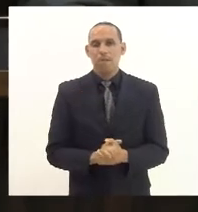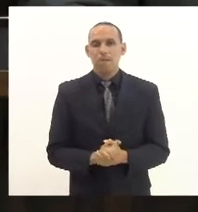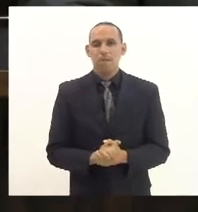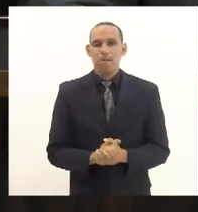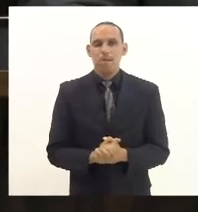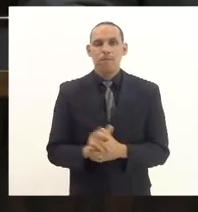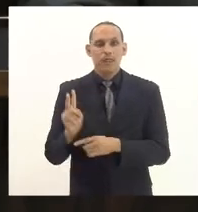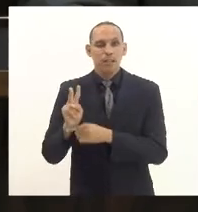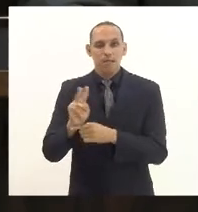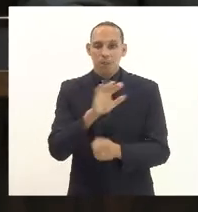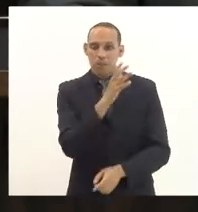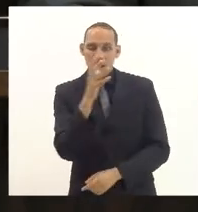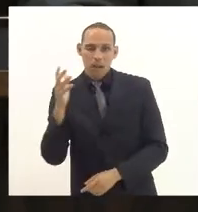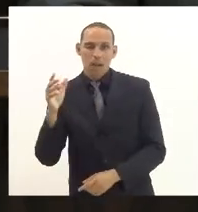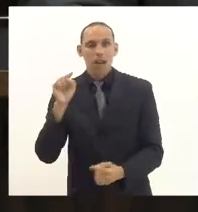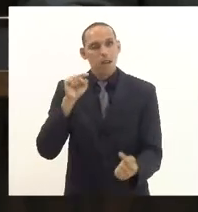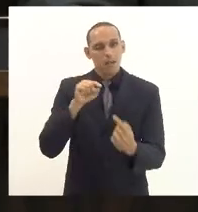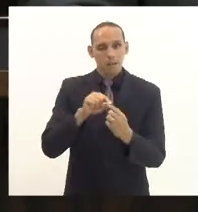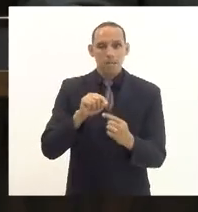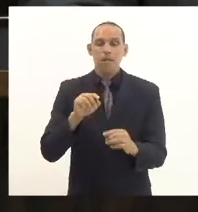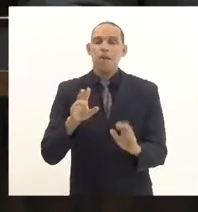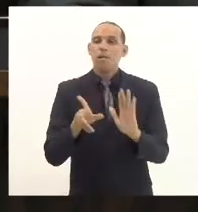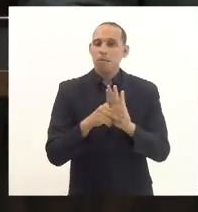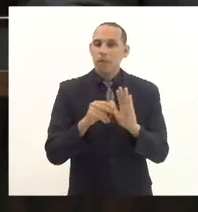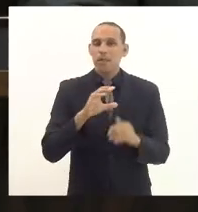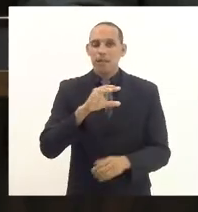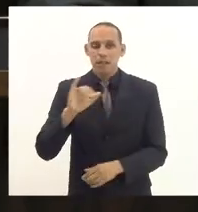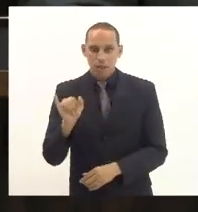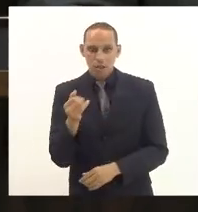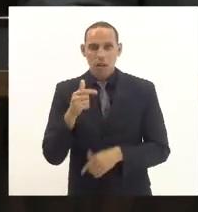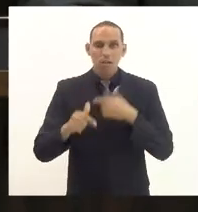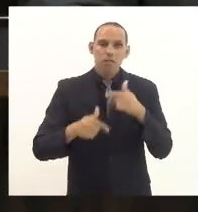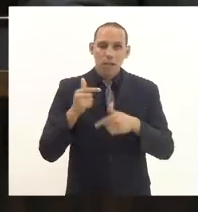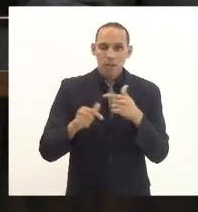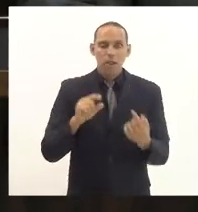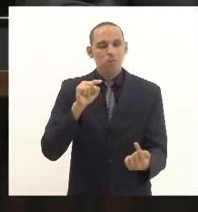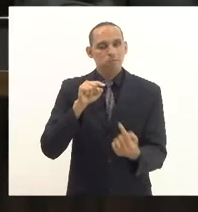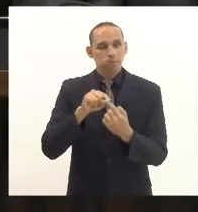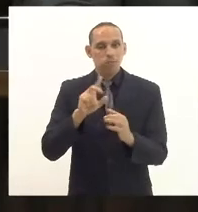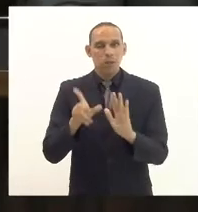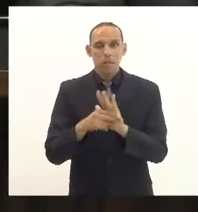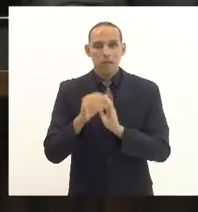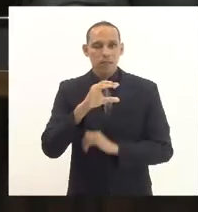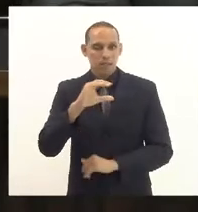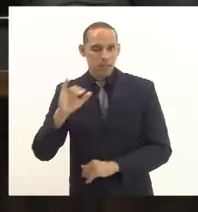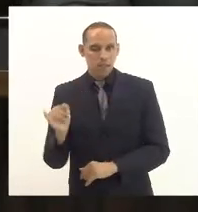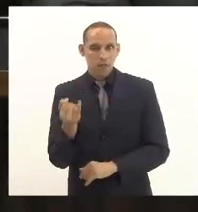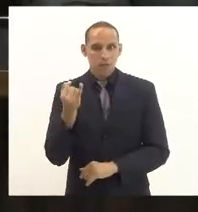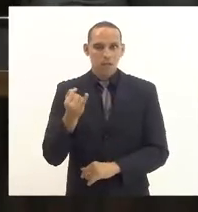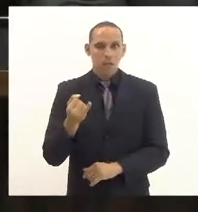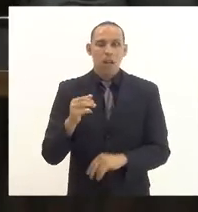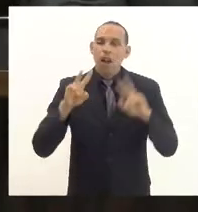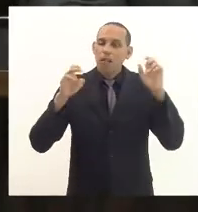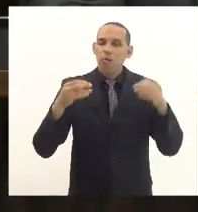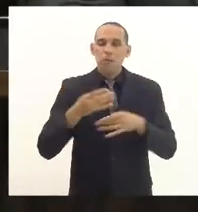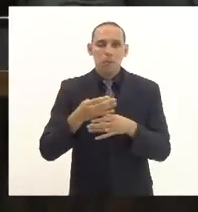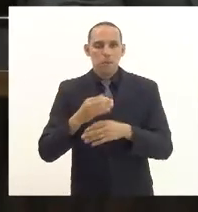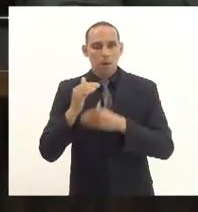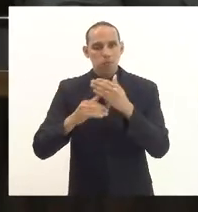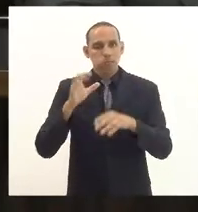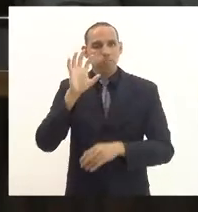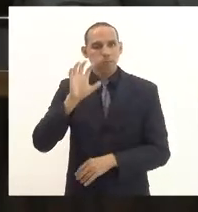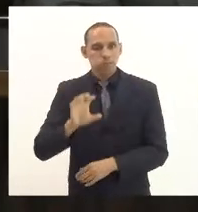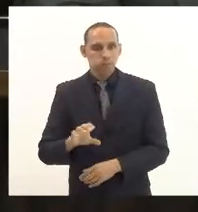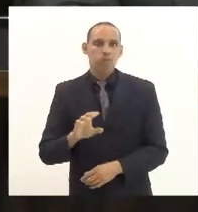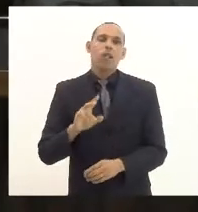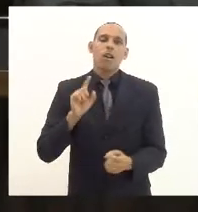Defesa do meio ambiente favorável com as emendas da CCJ. De trabalho favorável com as emendas da CCJ. De assuntos municipais e desenvolvimento regional favorável com as